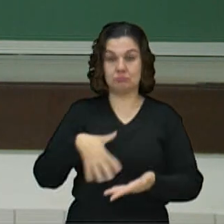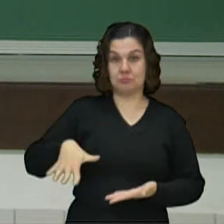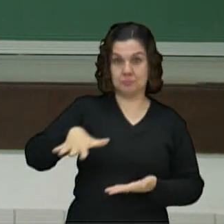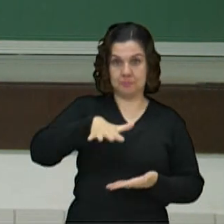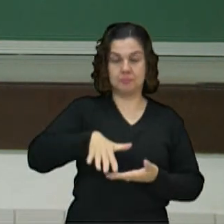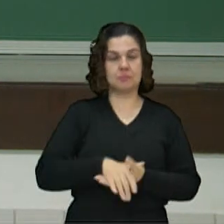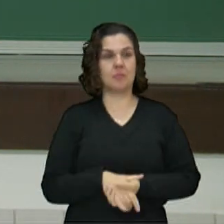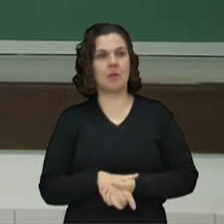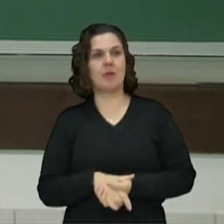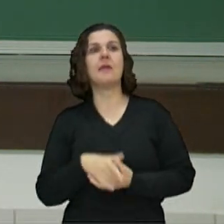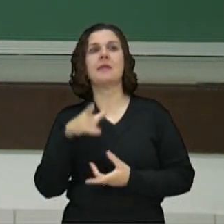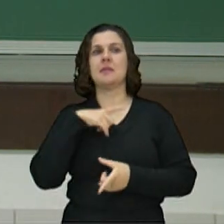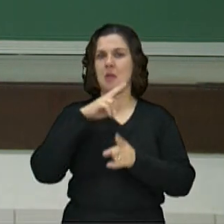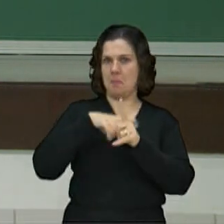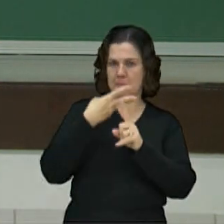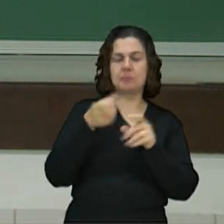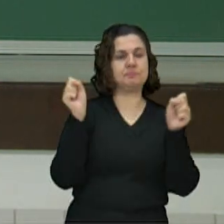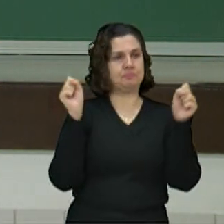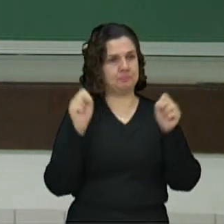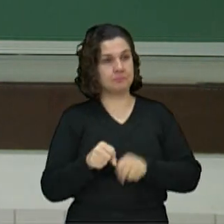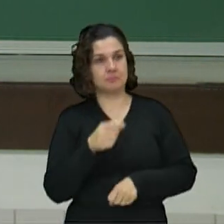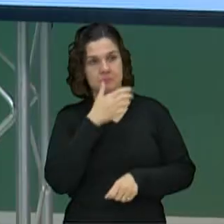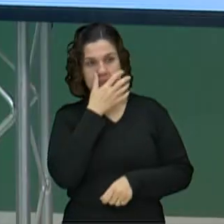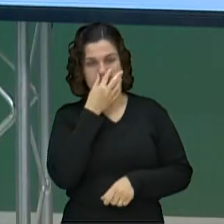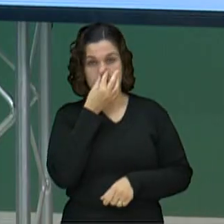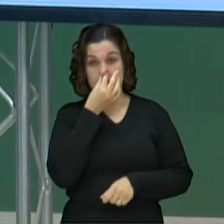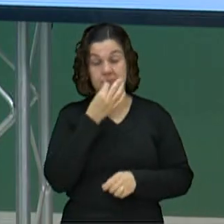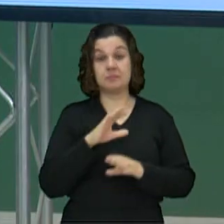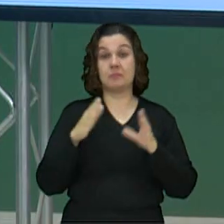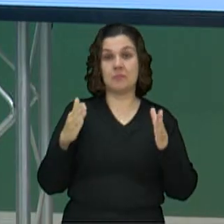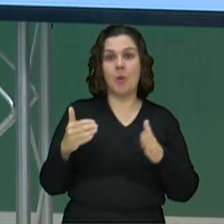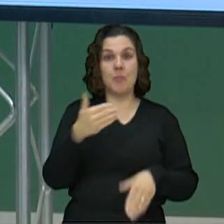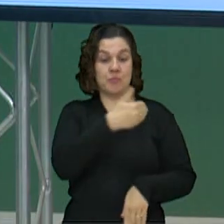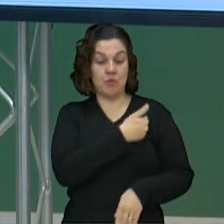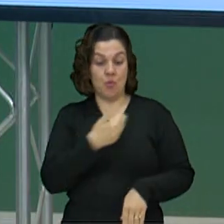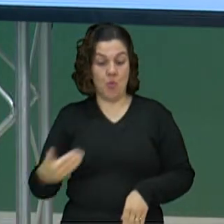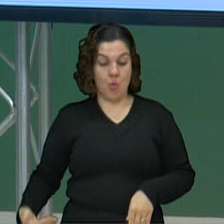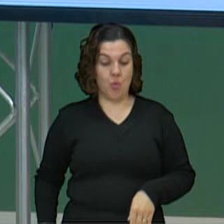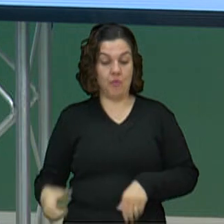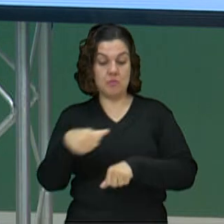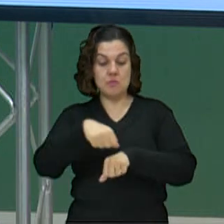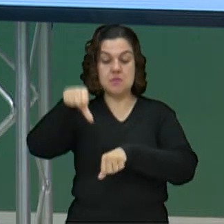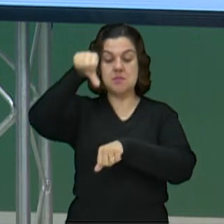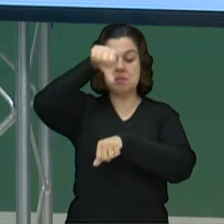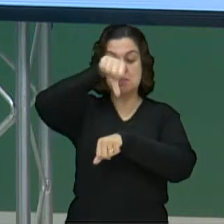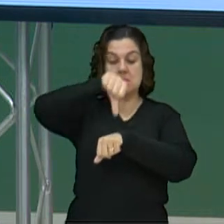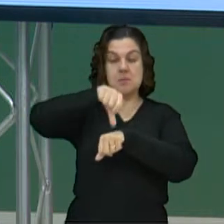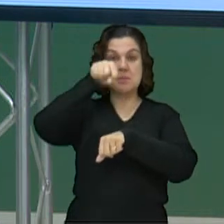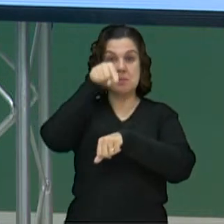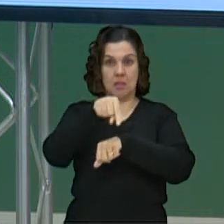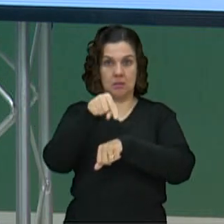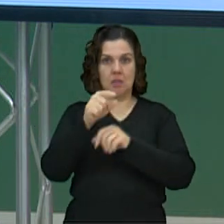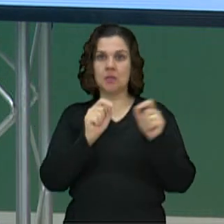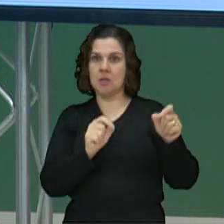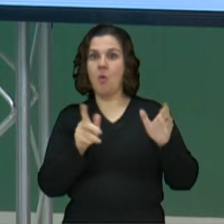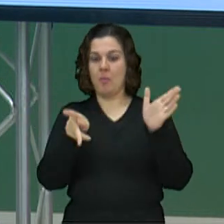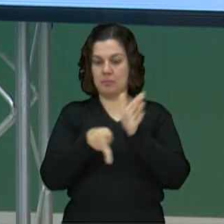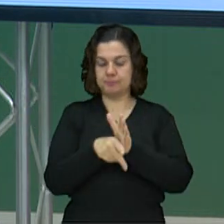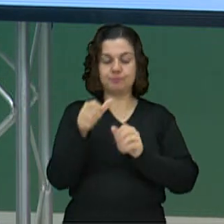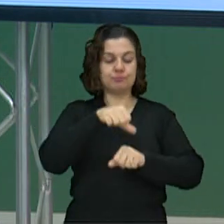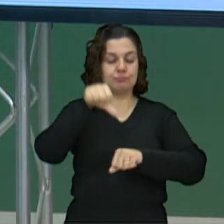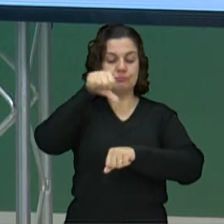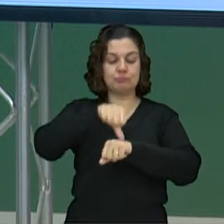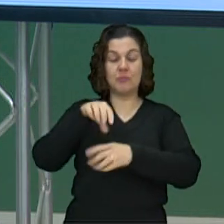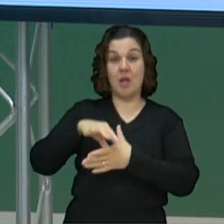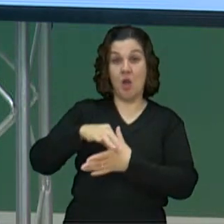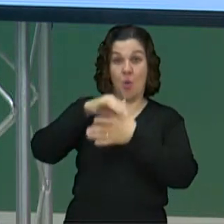totalitários. Tem mais? Claro, olha aí. O governo centralizado. é o líder que centraliza as decisões, é a